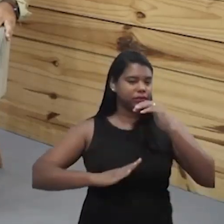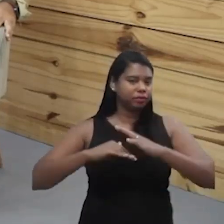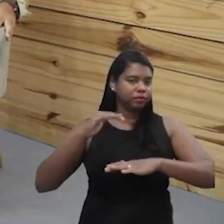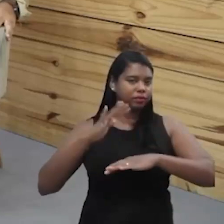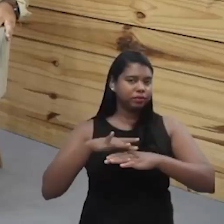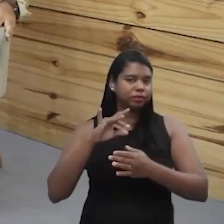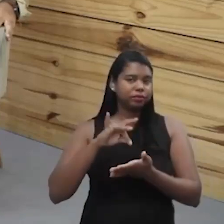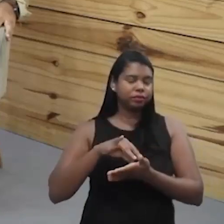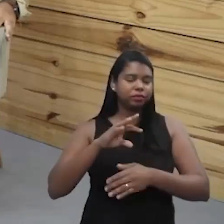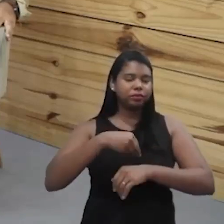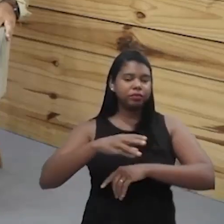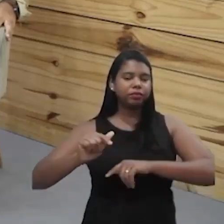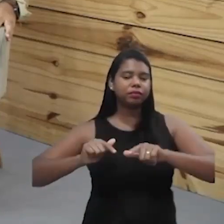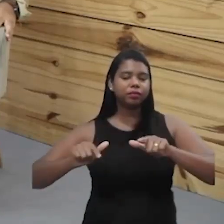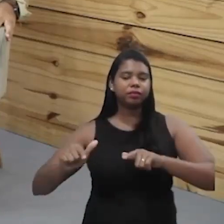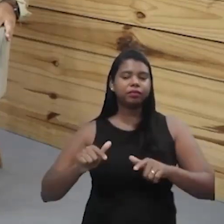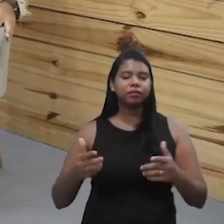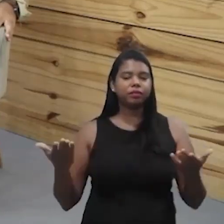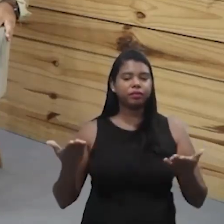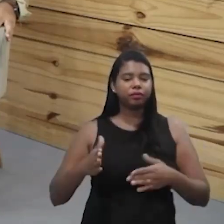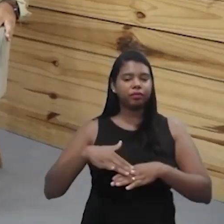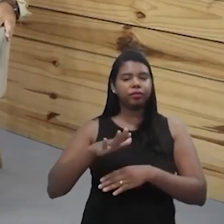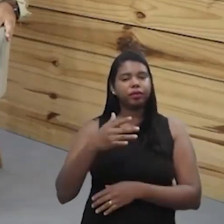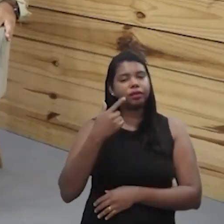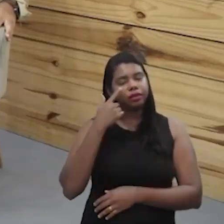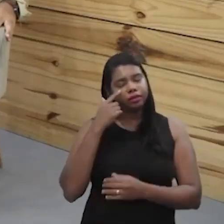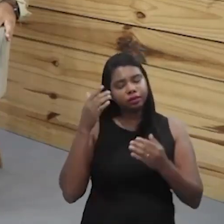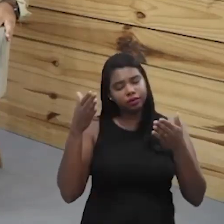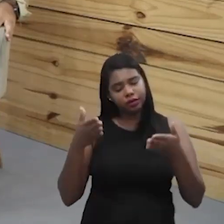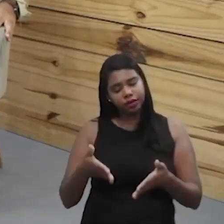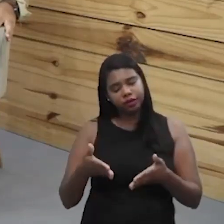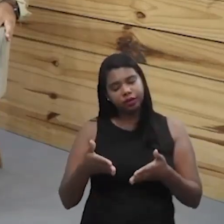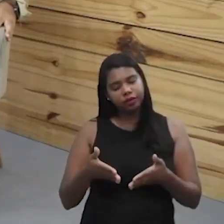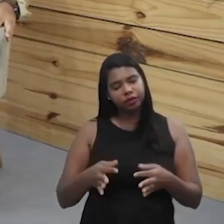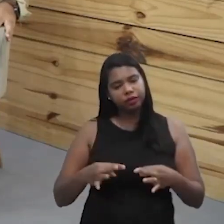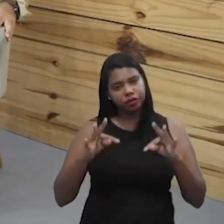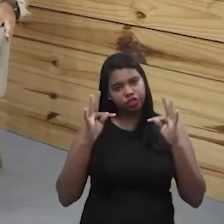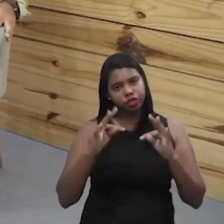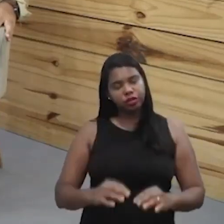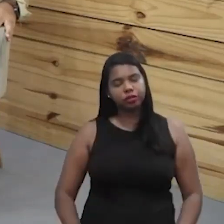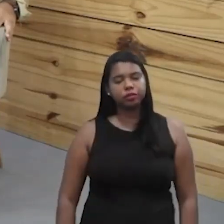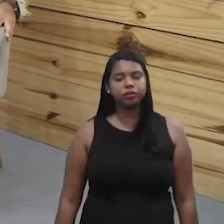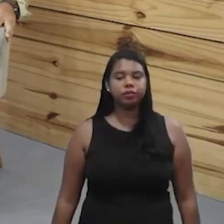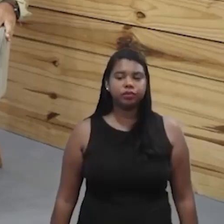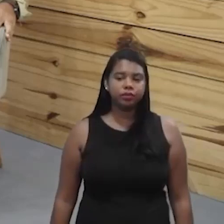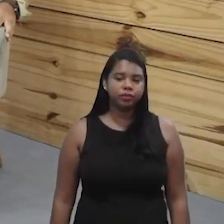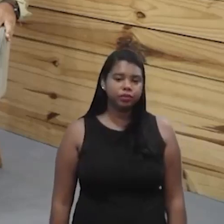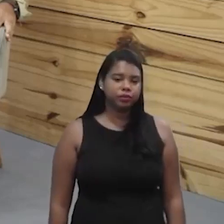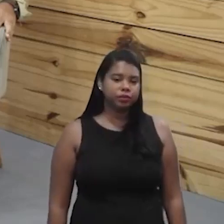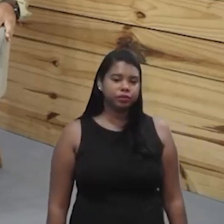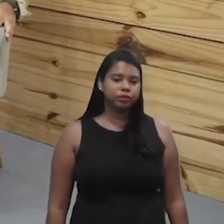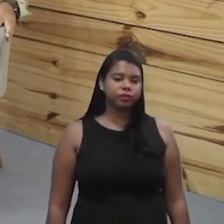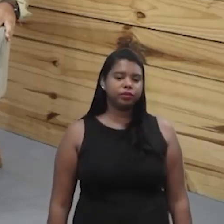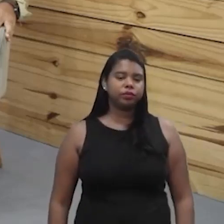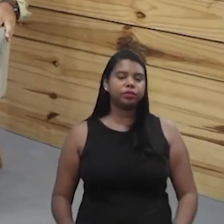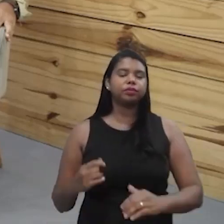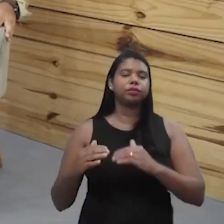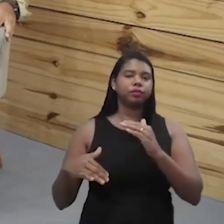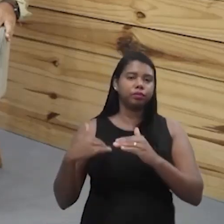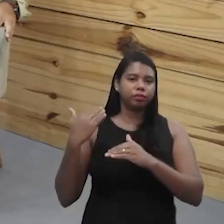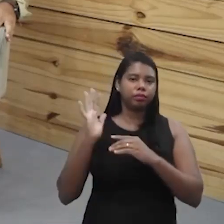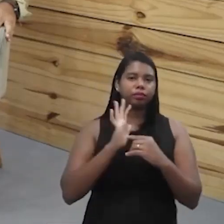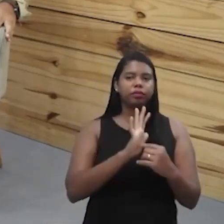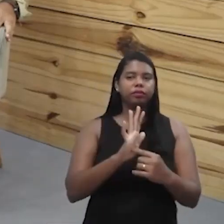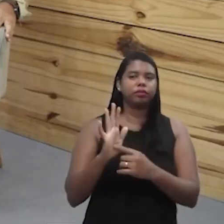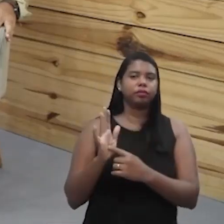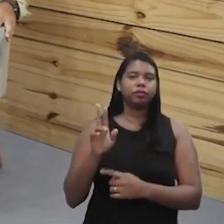profissões, em vários mercados, e hoje o que mais a gente foca é o marketing digital, que é aquele marketing que é desenvolvido